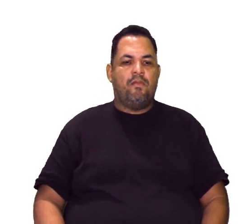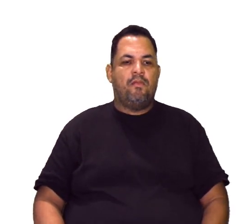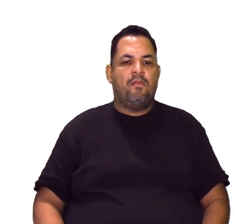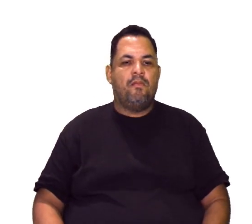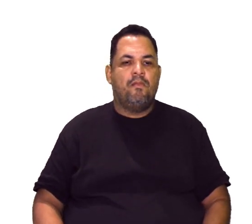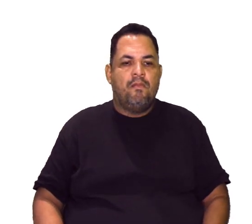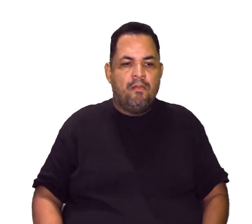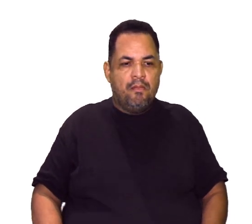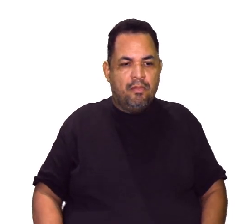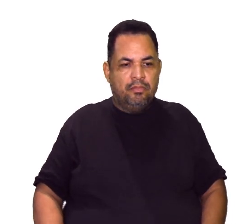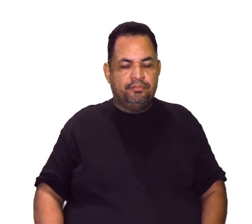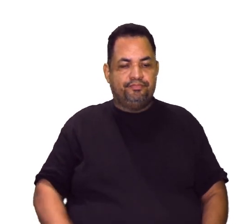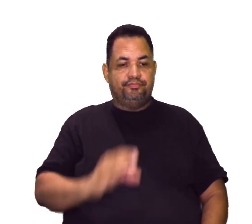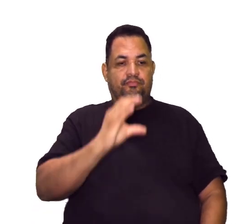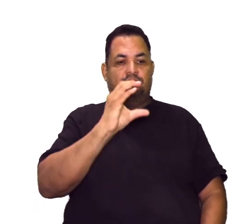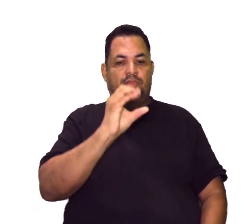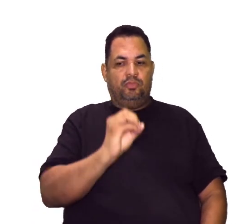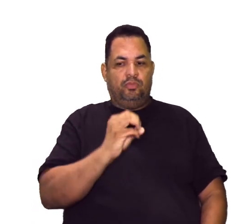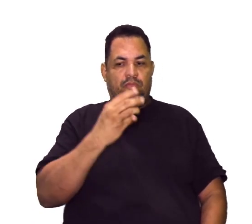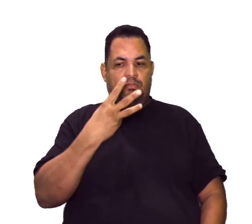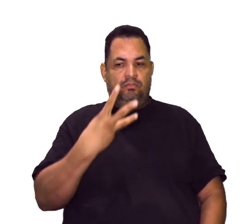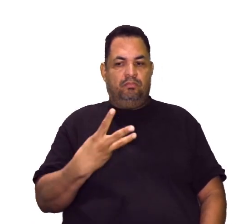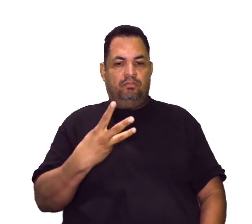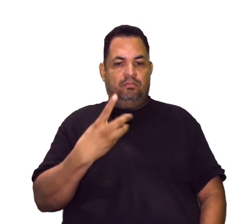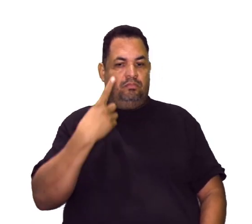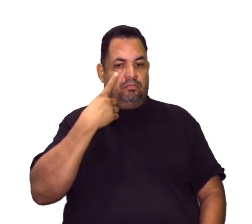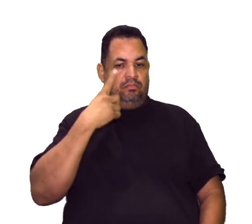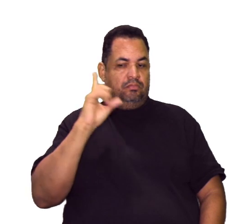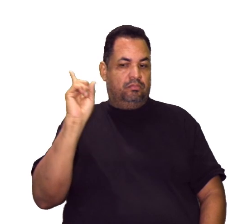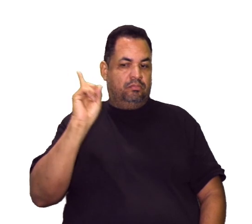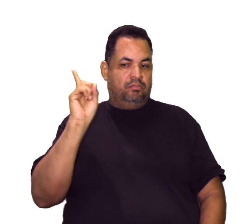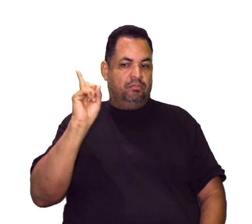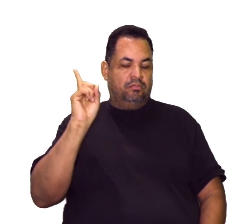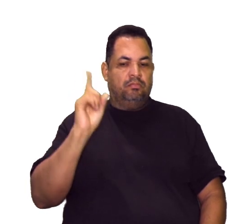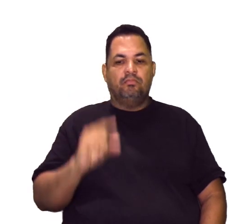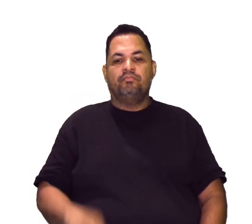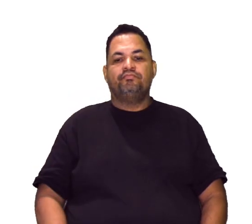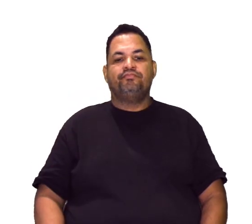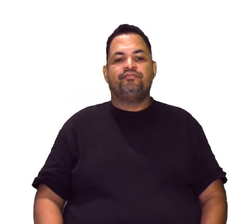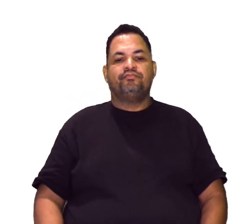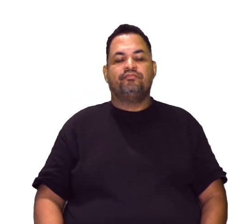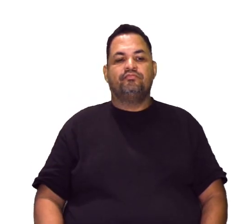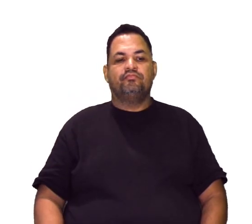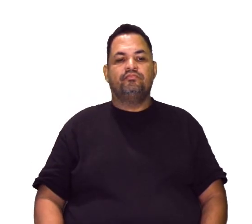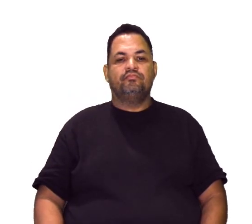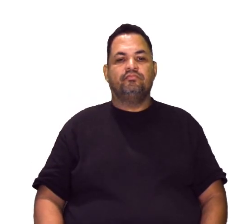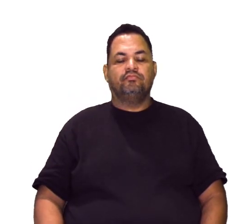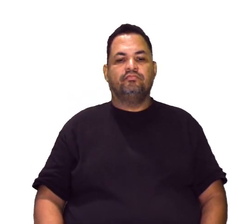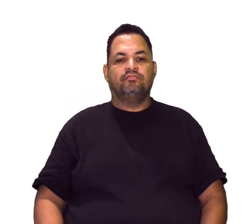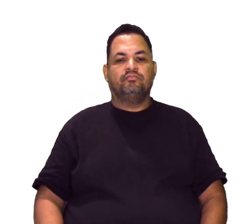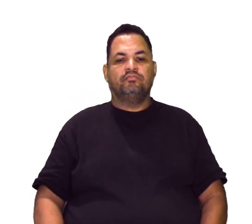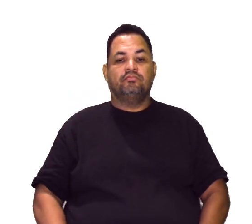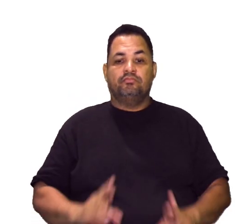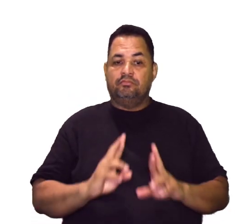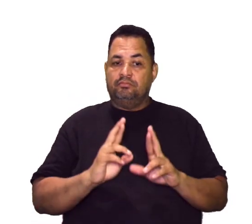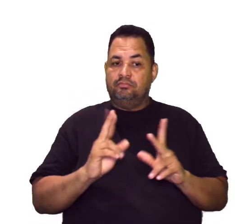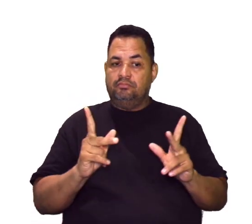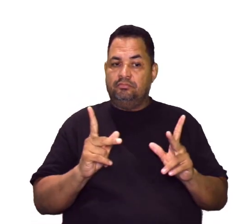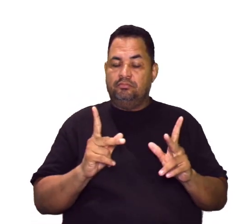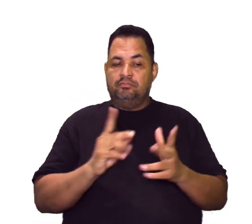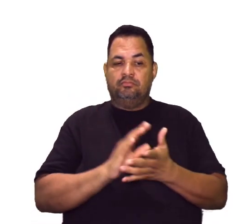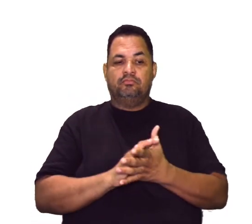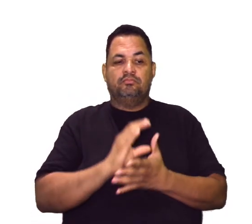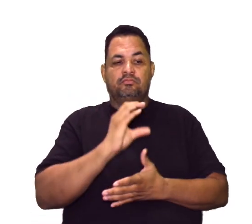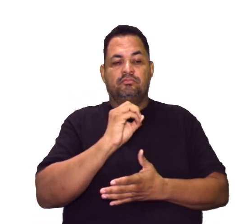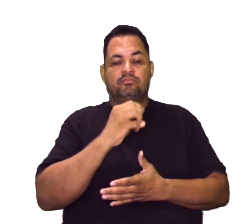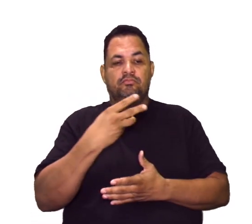No caso do ozônio, olha o que observamos. É uma exceção. O ozônio é